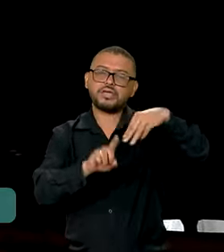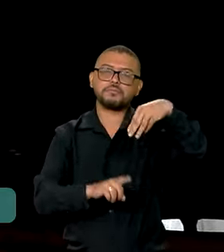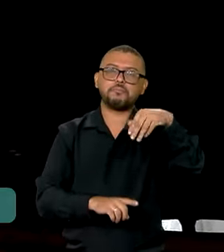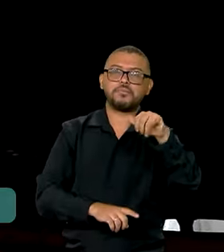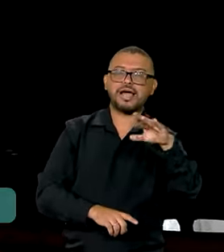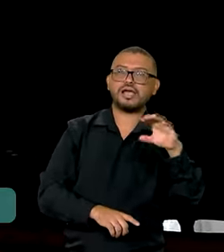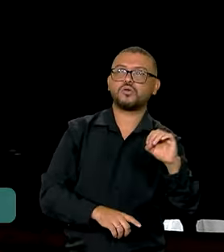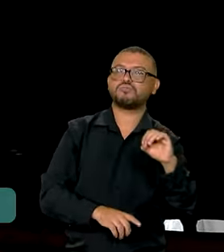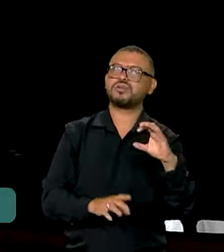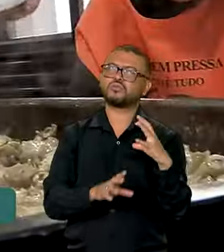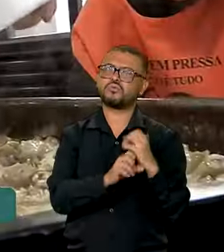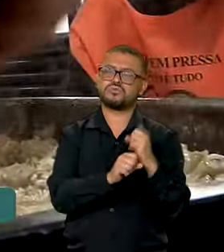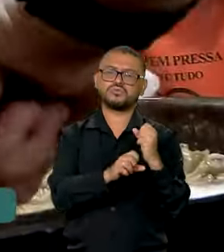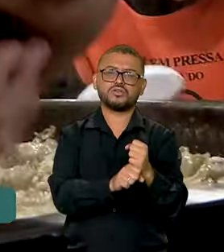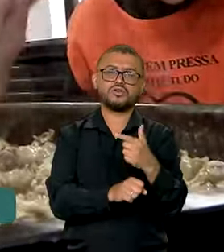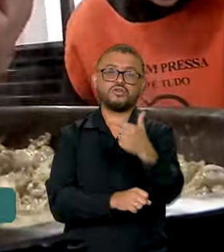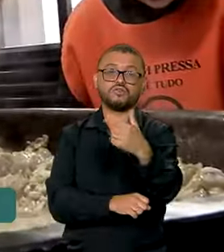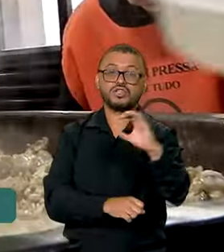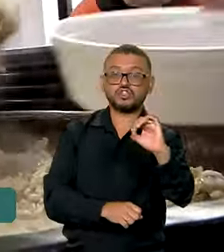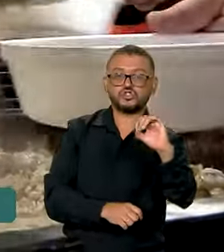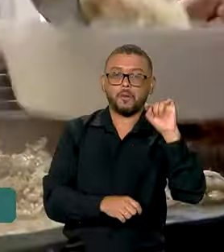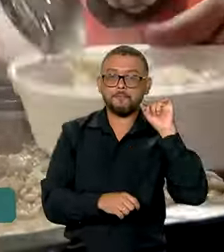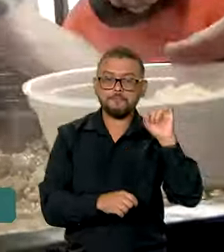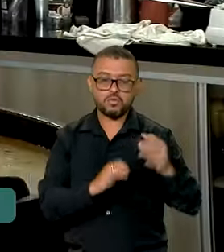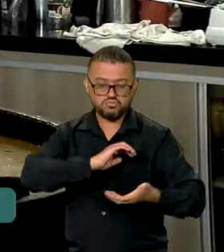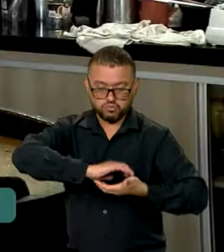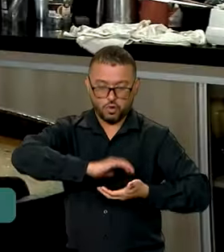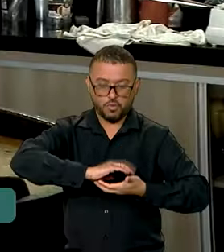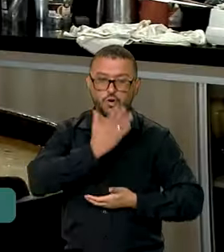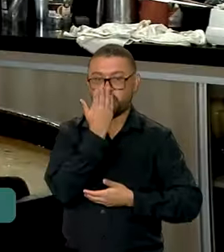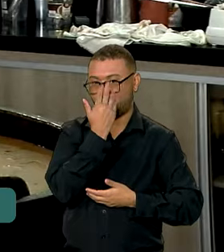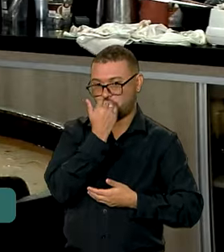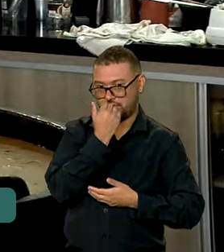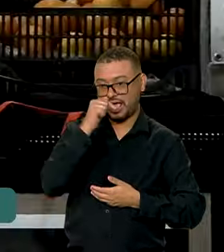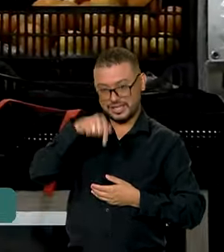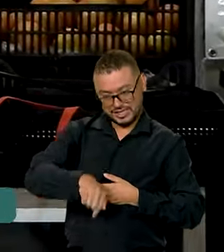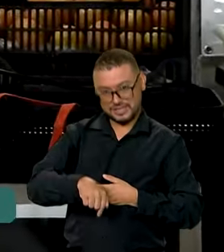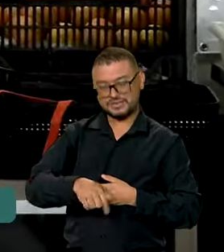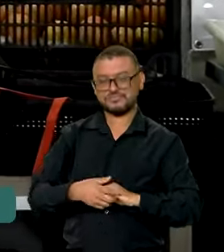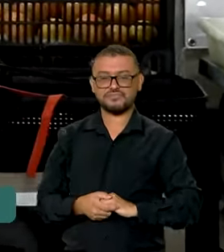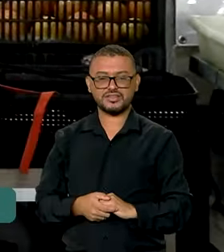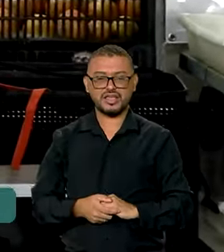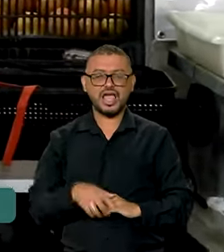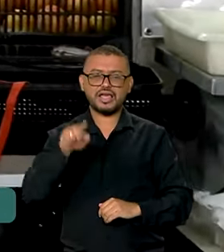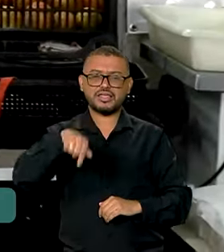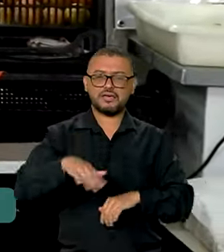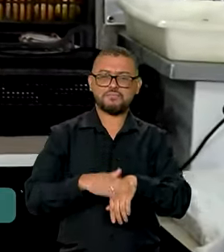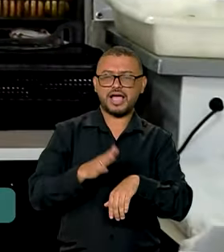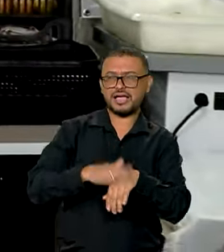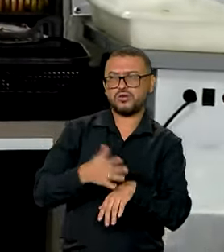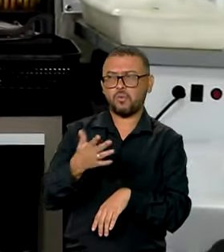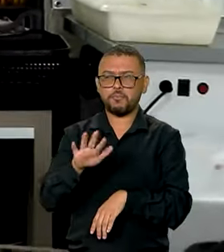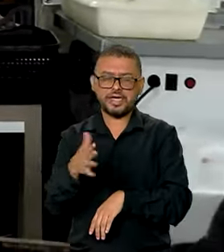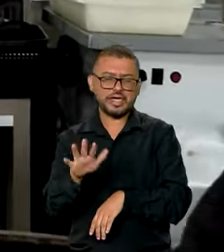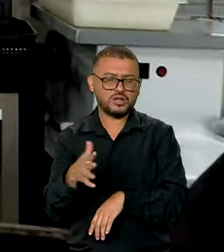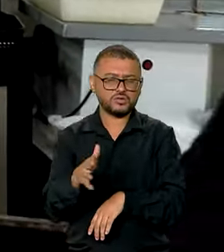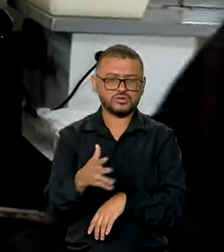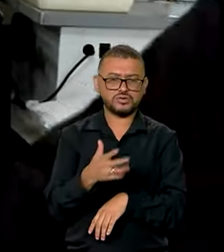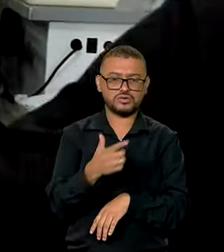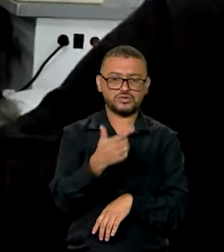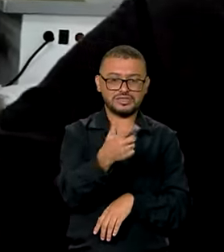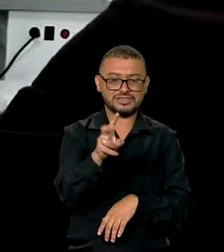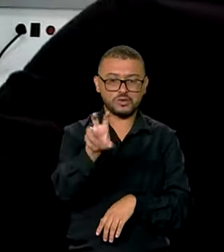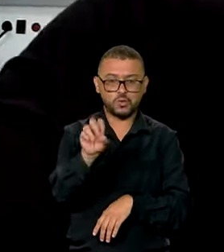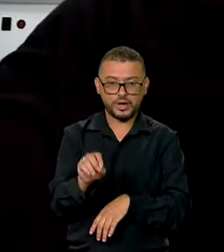fizemos mais de 20 mil refeições, digamos, só a nossa cozinha. Aqui são produzidas cerca de